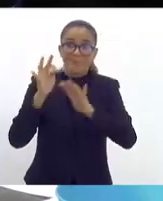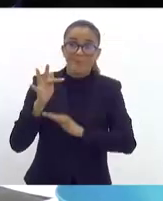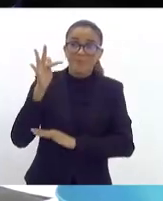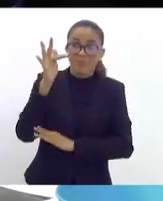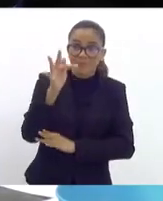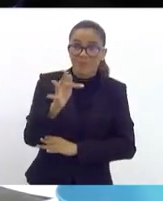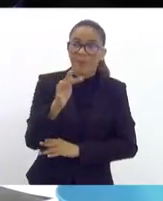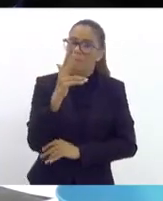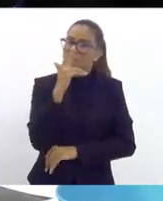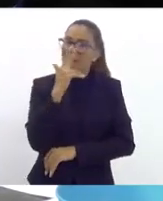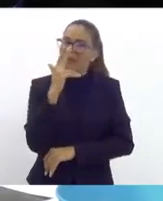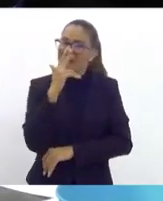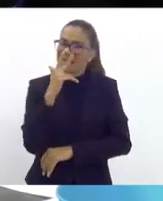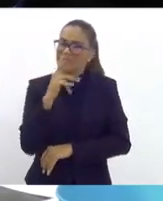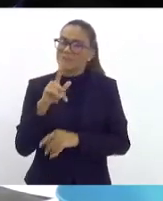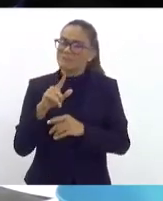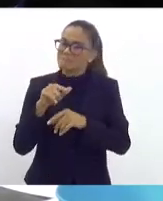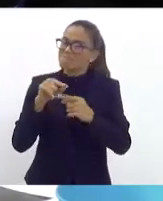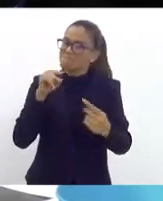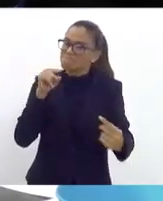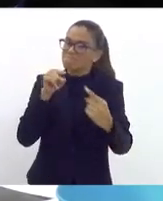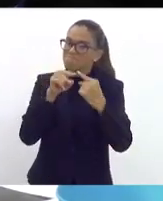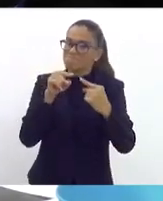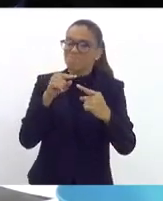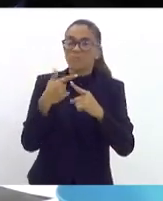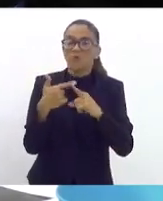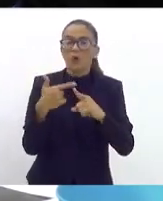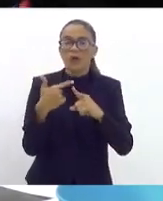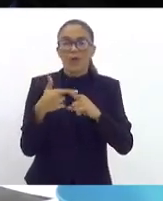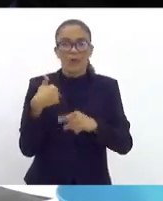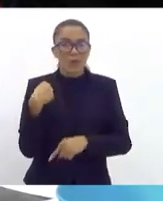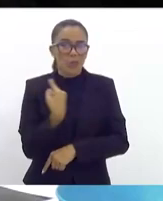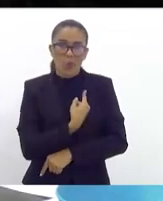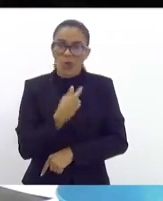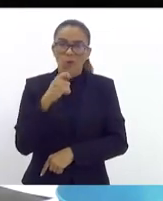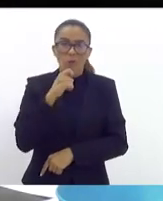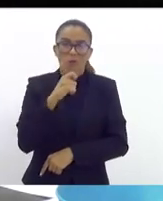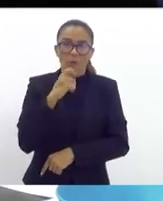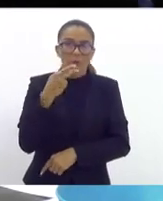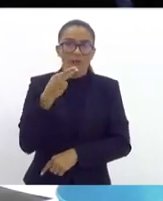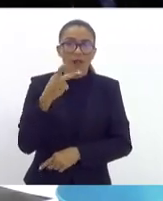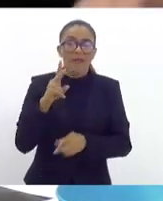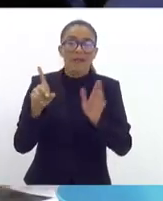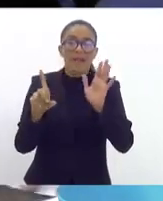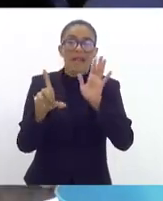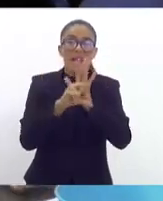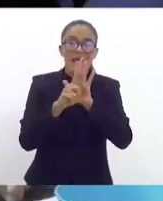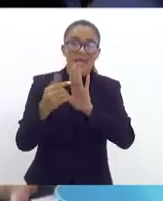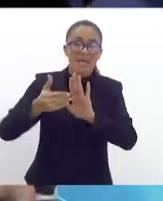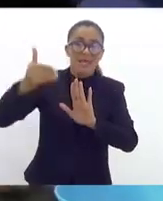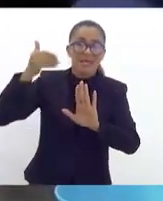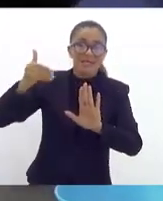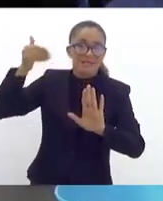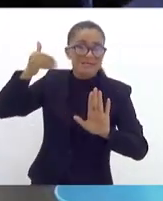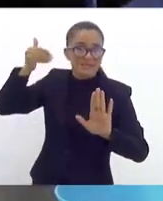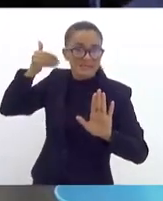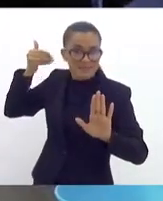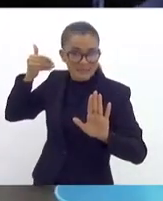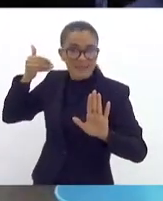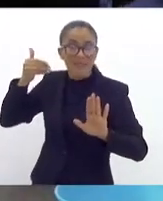me Parece mais adequado porque a gente não tem realmente como criar retroatividade em processos legislativos